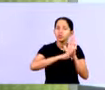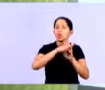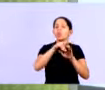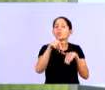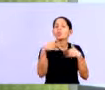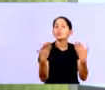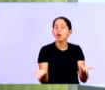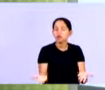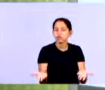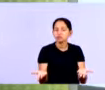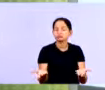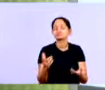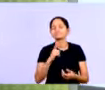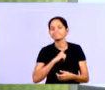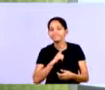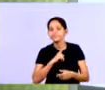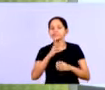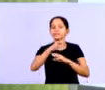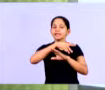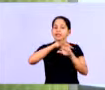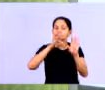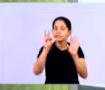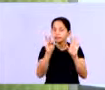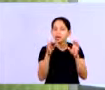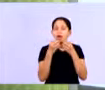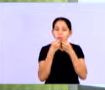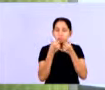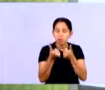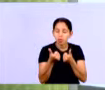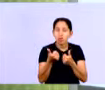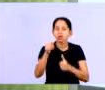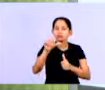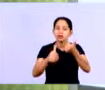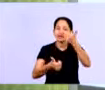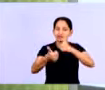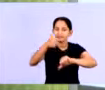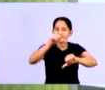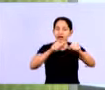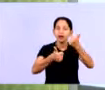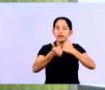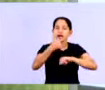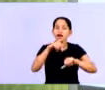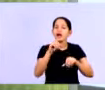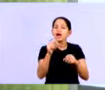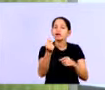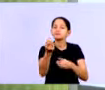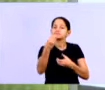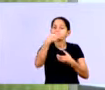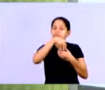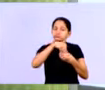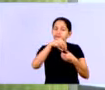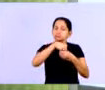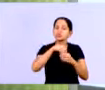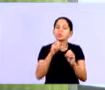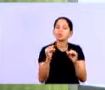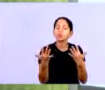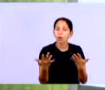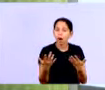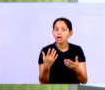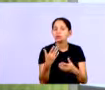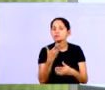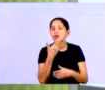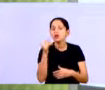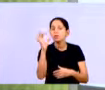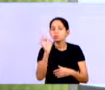gente vai trazer uma tabela também atual de quanto que essas instituições estão remunerando esses clientes investidores,